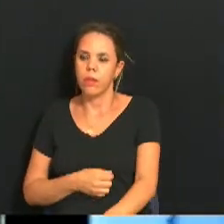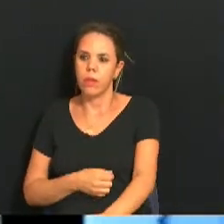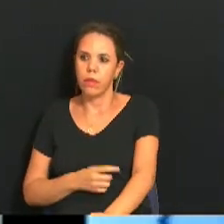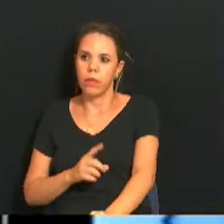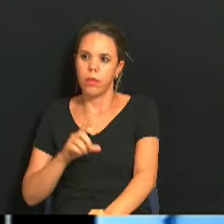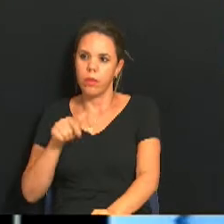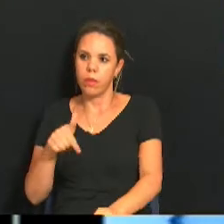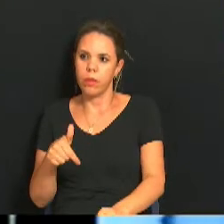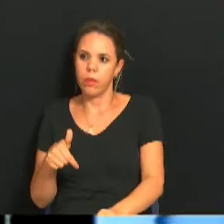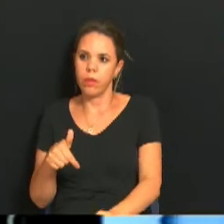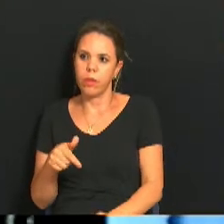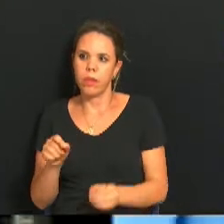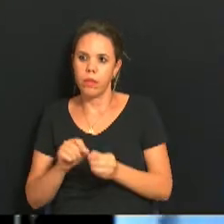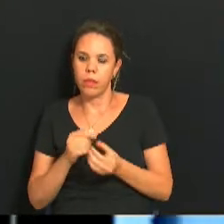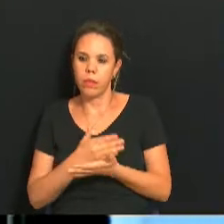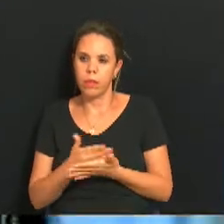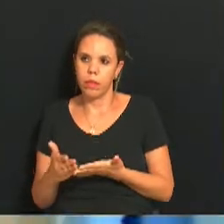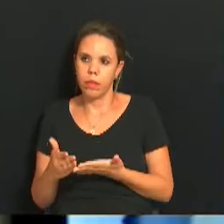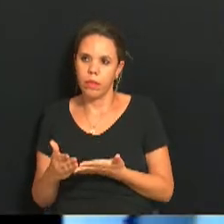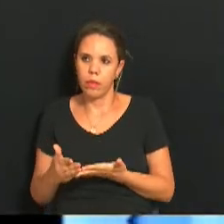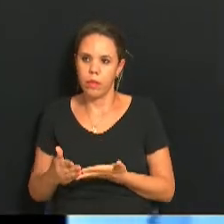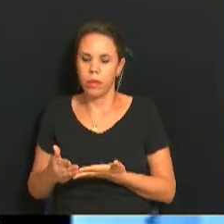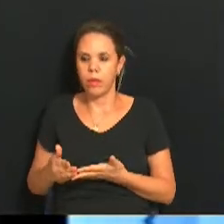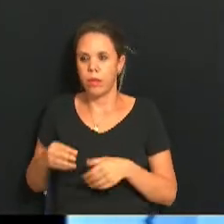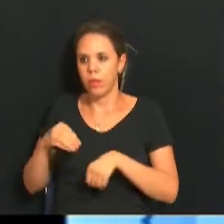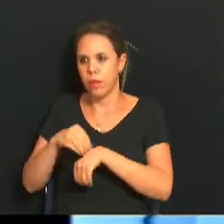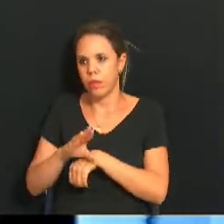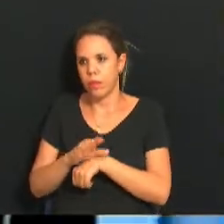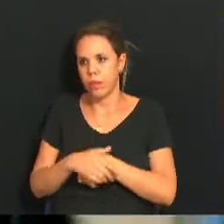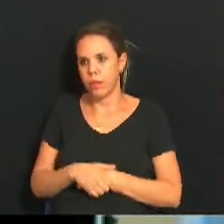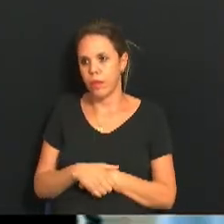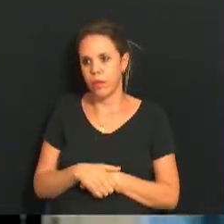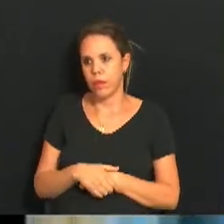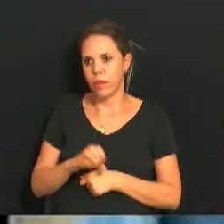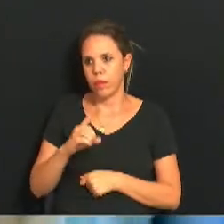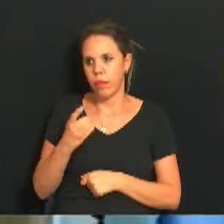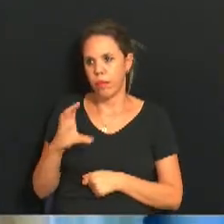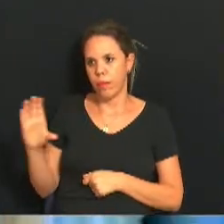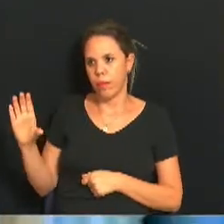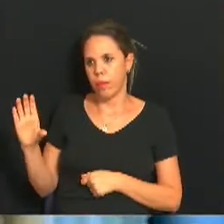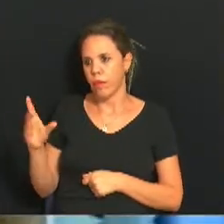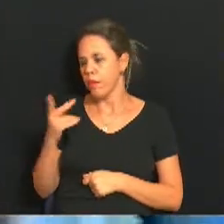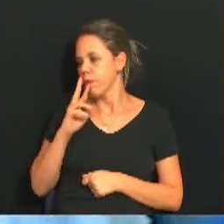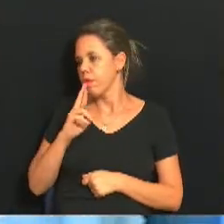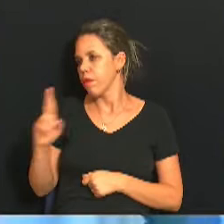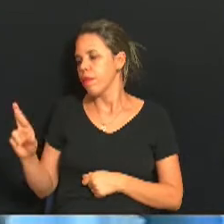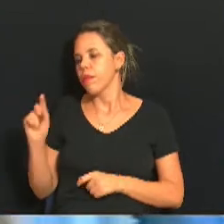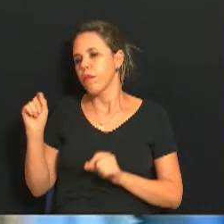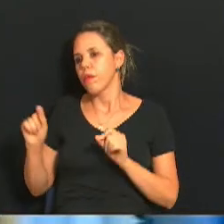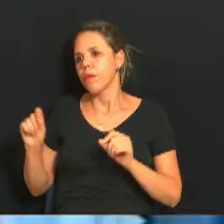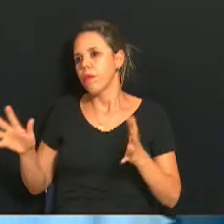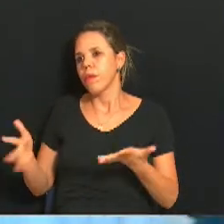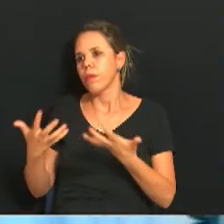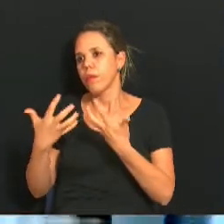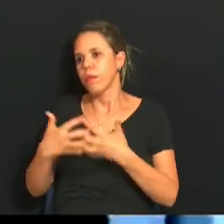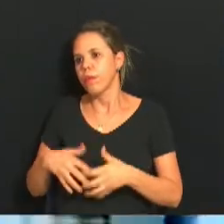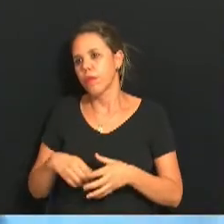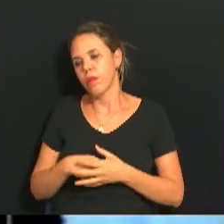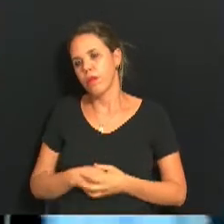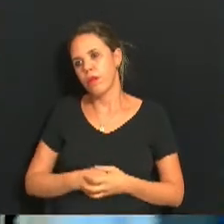depois de introdução a palavra para dizer o que provocou